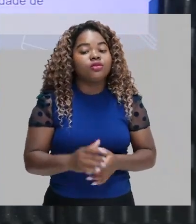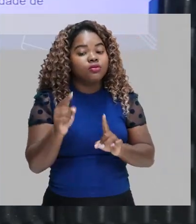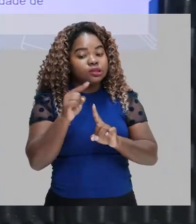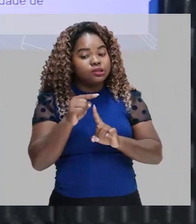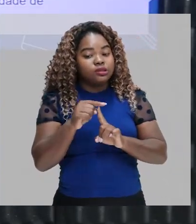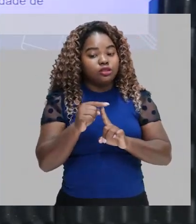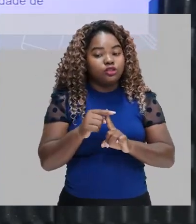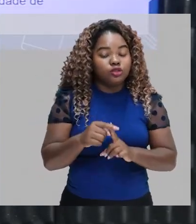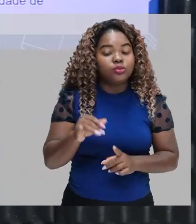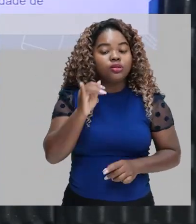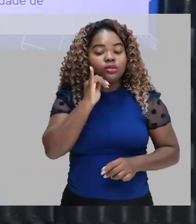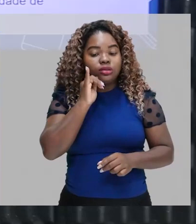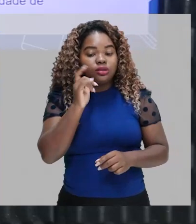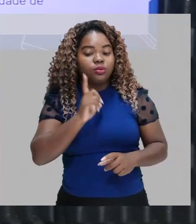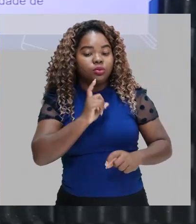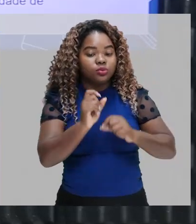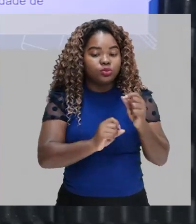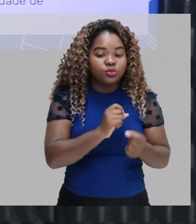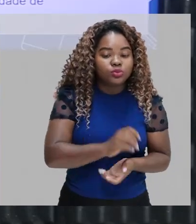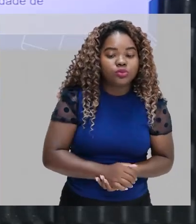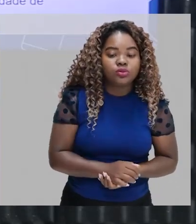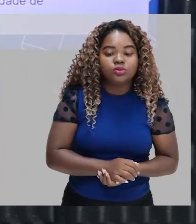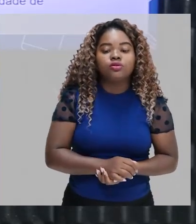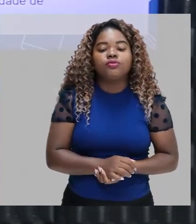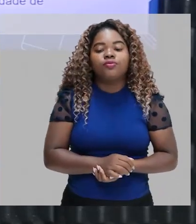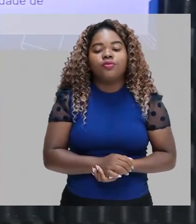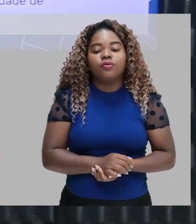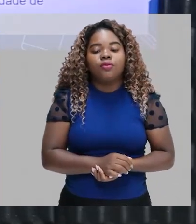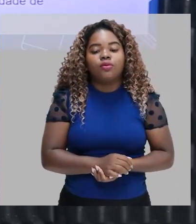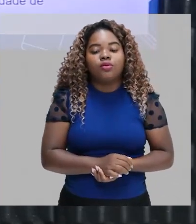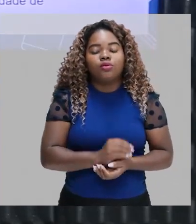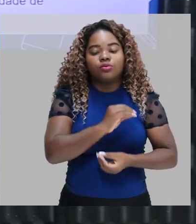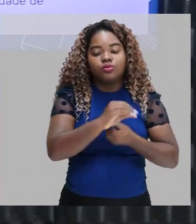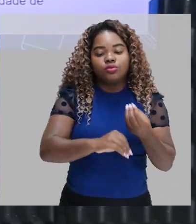situação, nós vamos ter a formação de uma solução